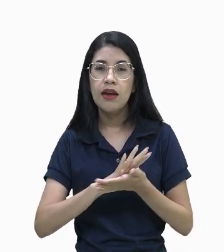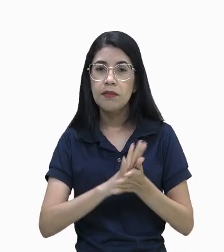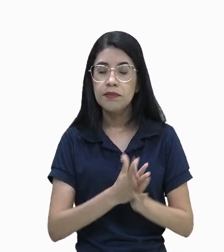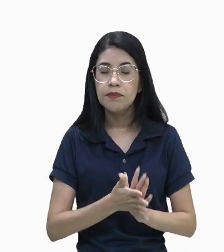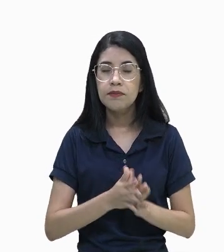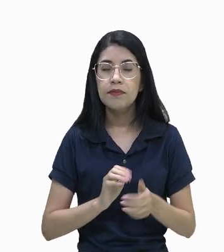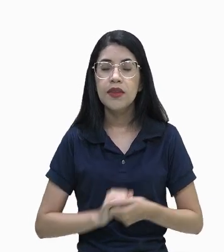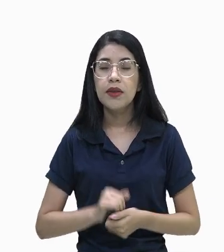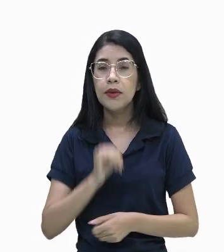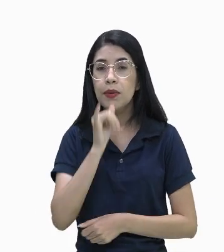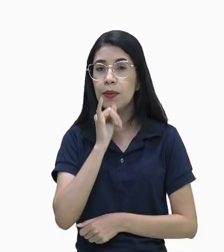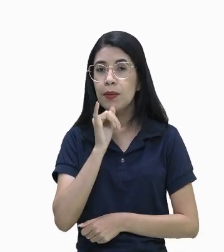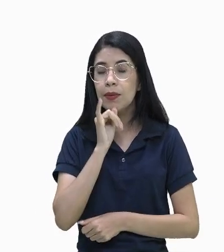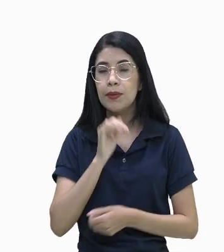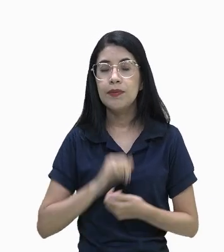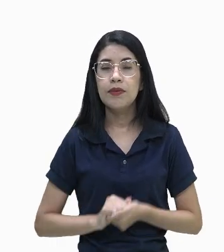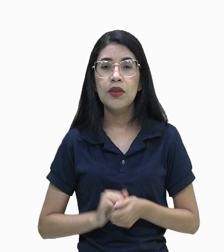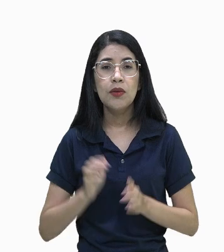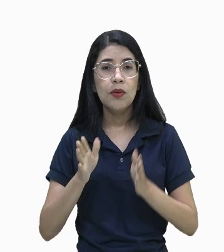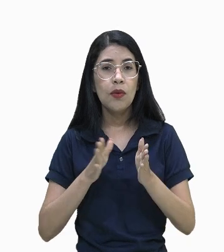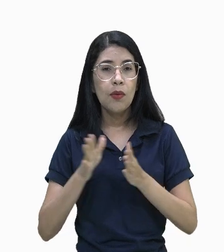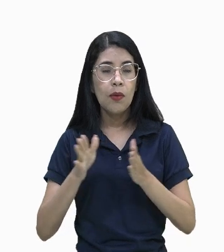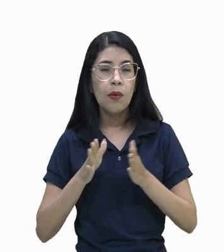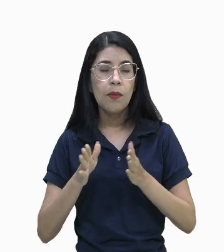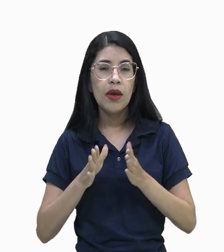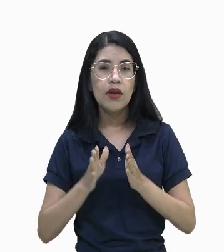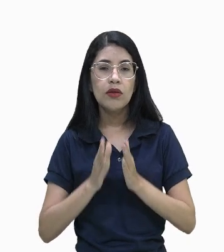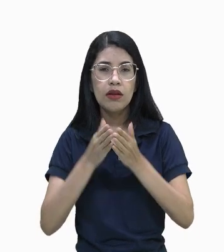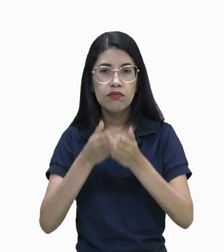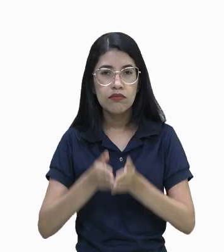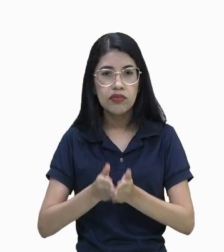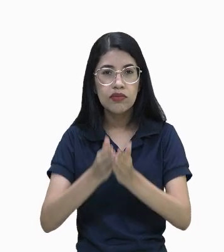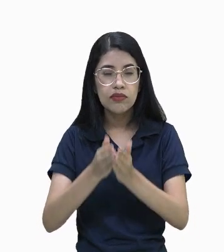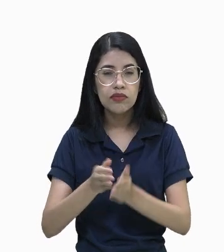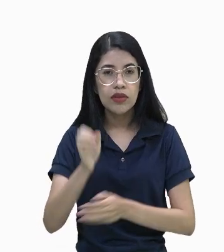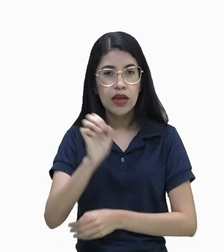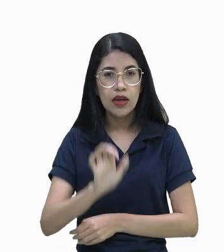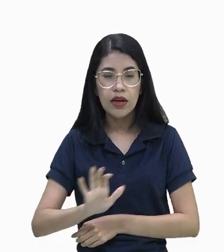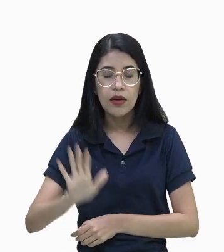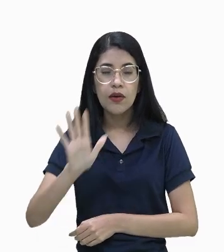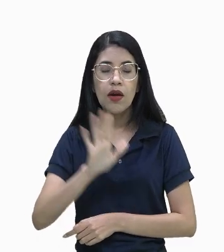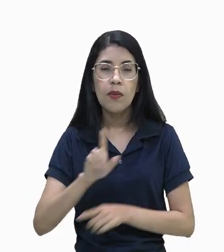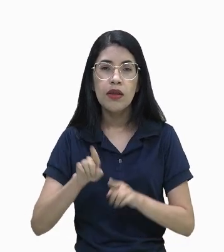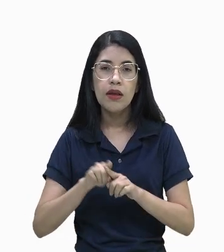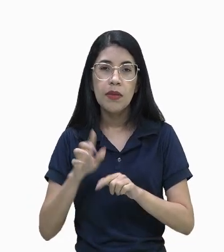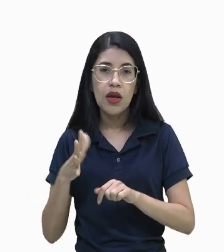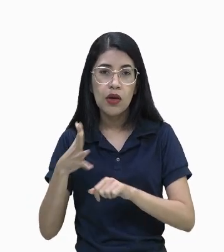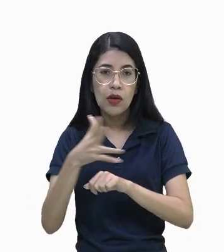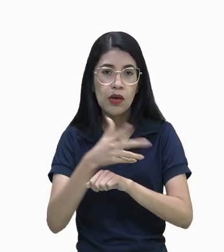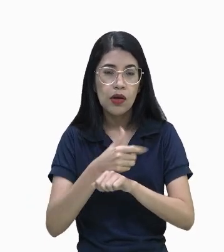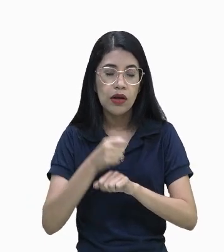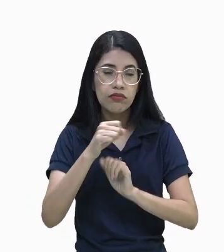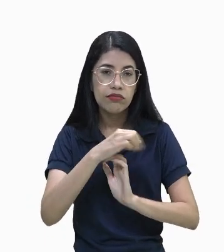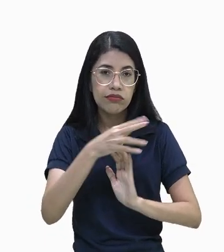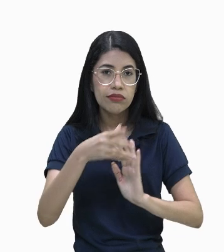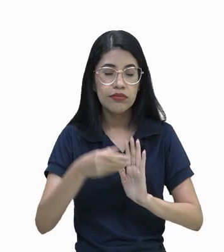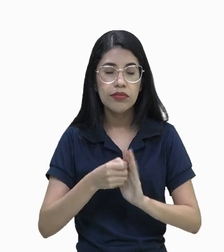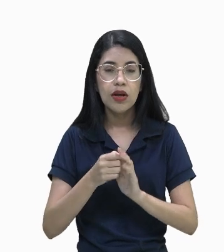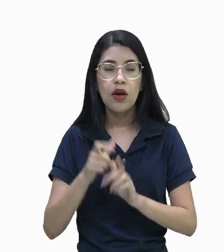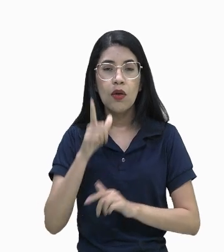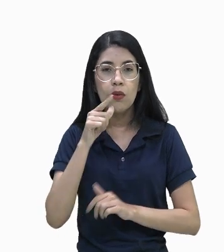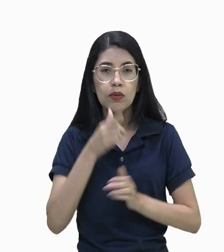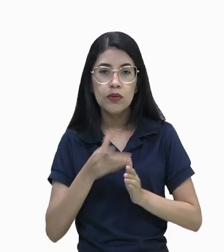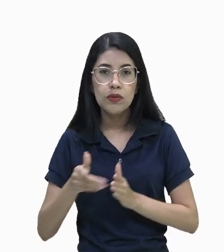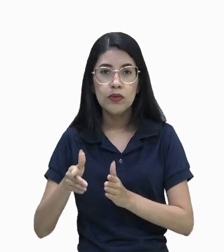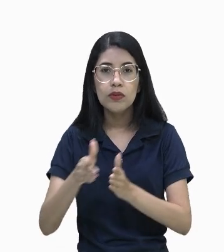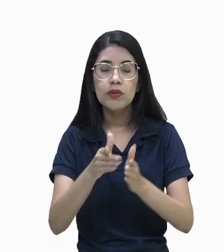traz o seguinte: durante o período de grandes navegações europeias e colonização da Amazônia, a dimensão dos rios da